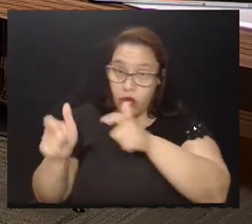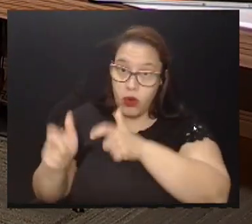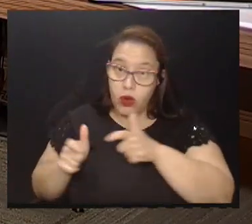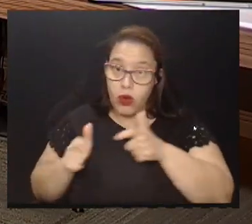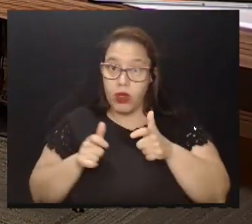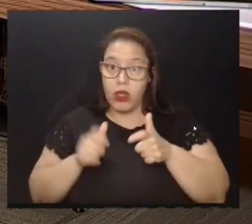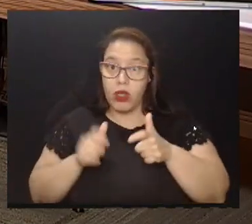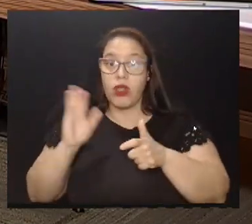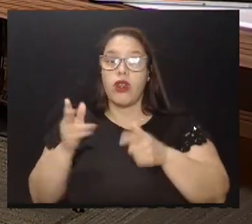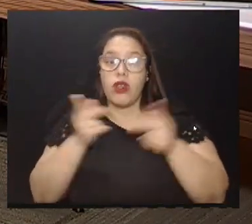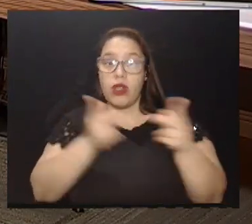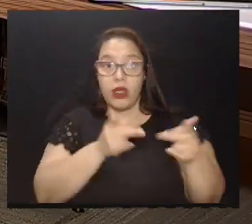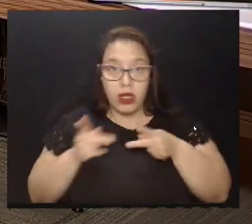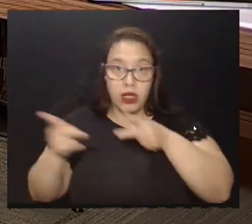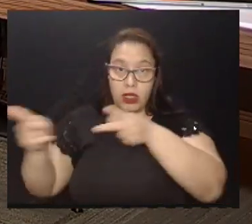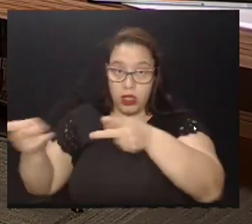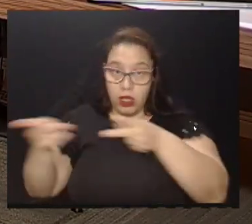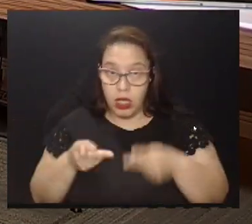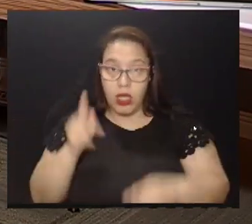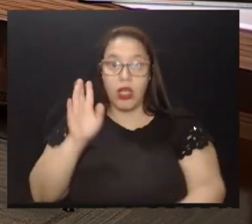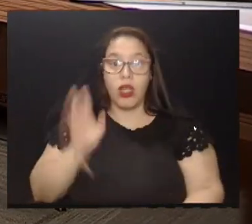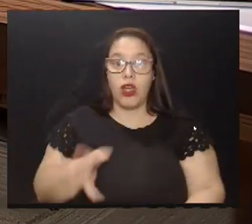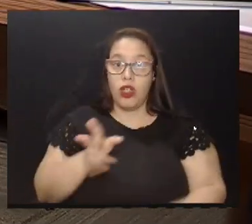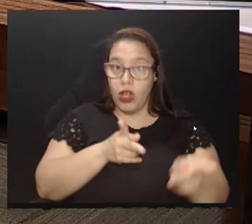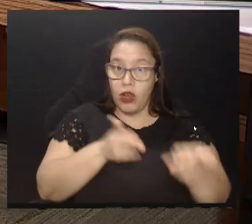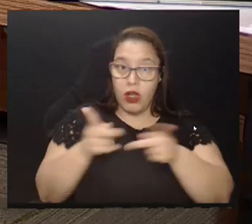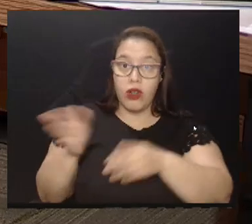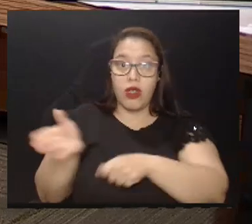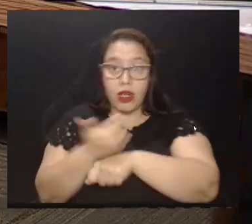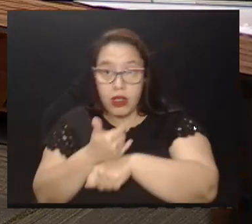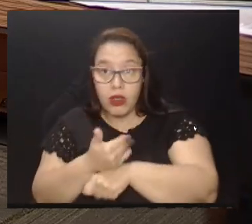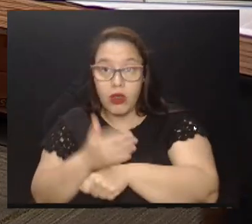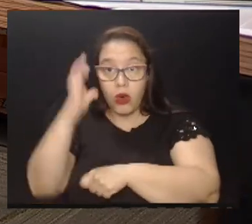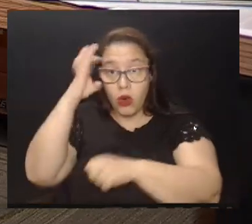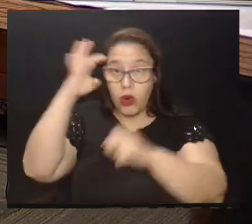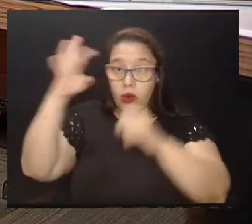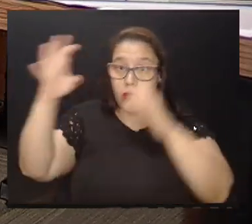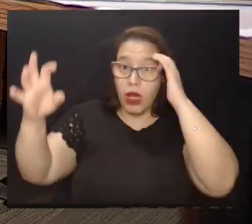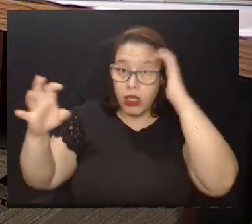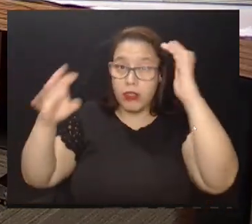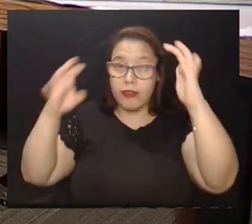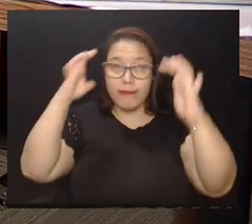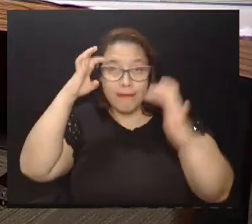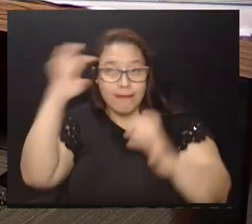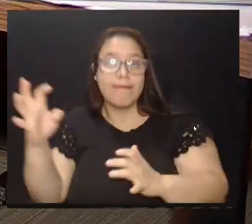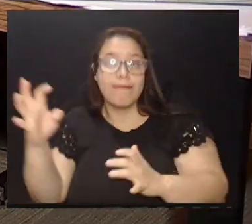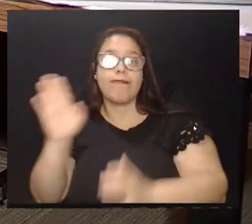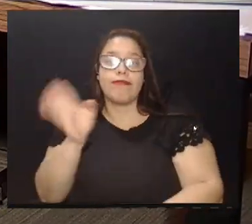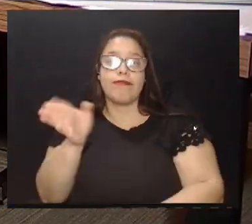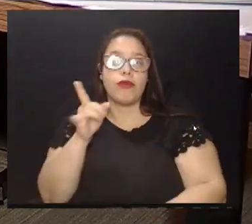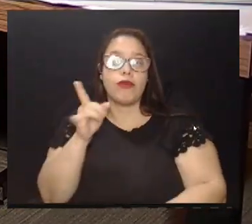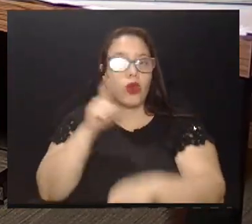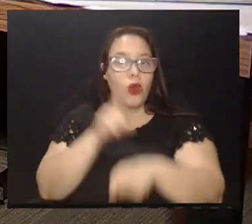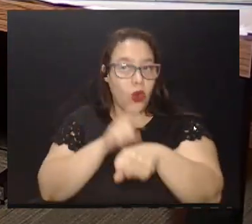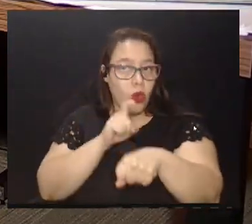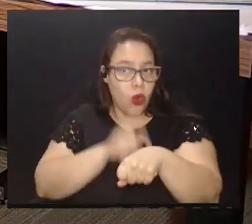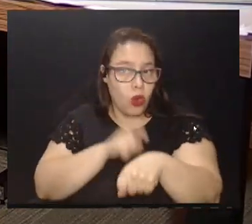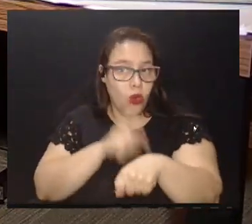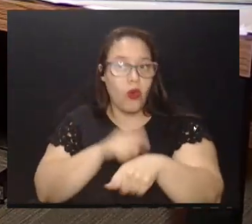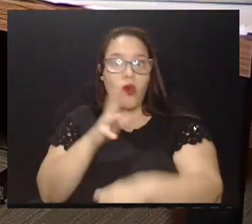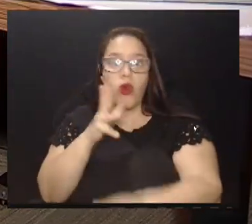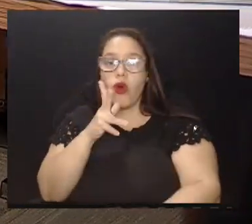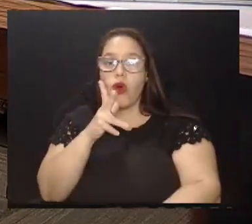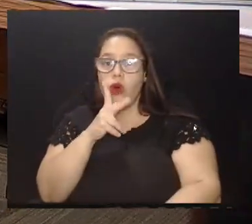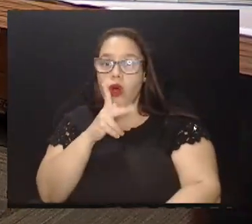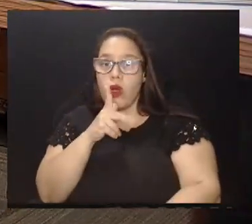a gente já viu esses lugares antes, a gente já imaginou. Muitas vezes a gente já até cronometrou quanto tempo vai demorar cada cena, porque a gente sabe que o